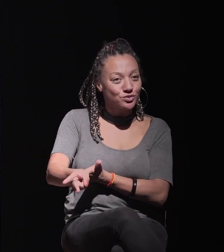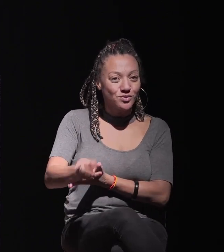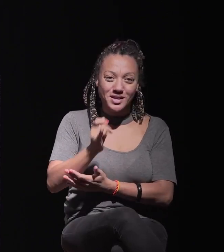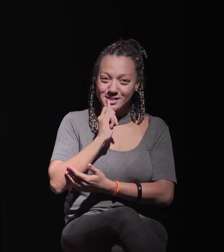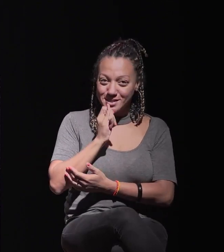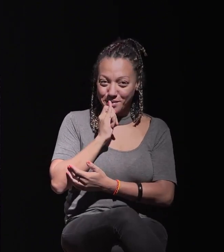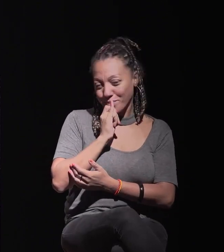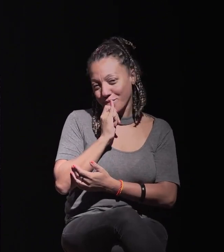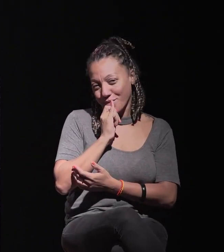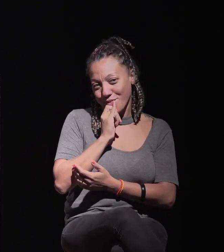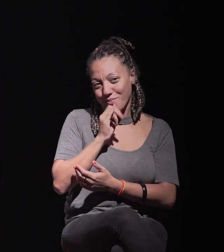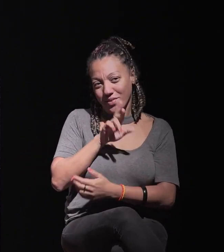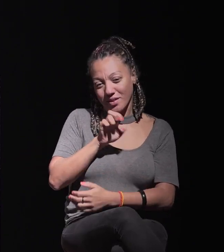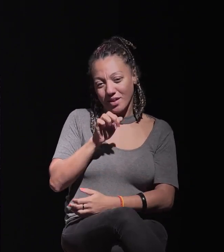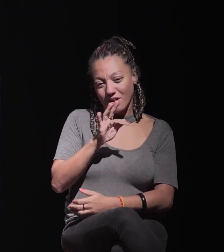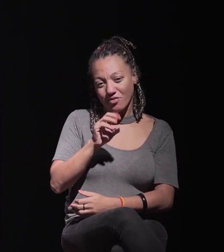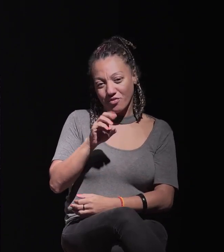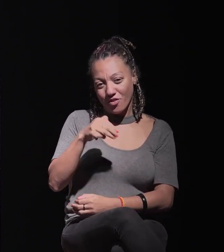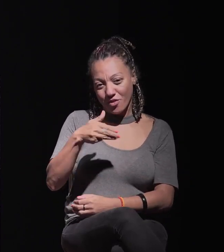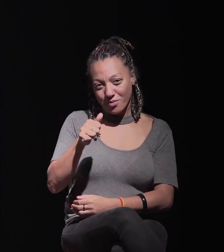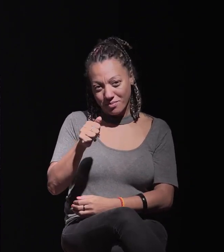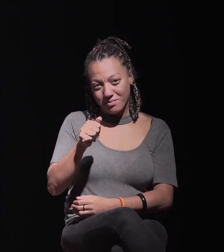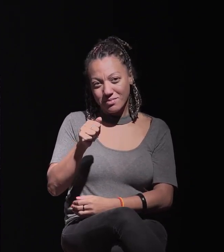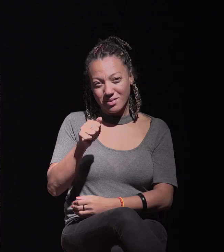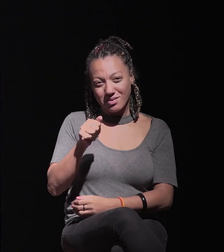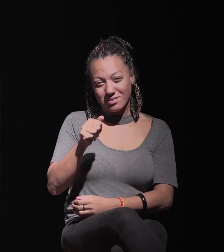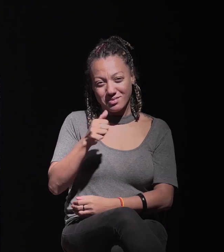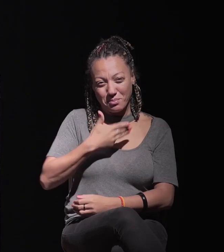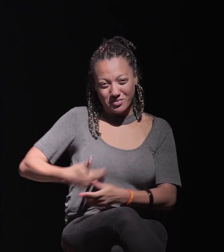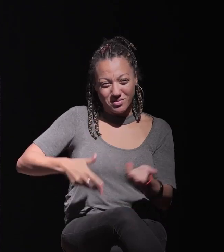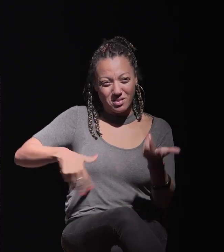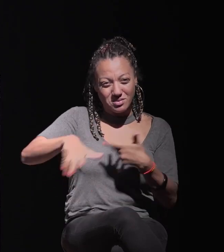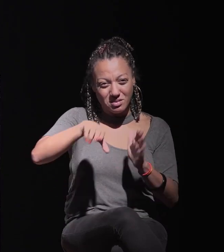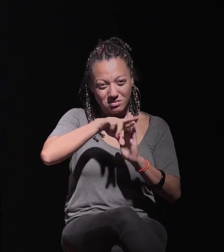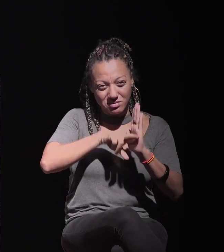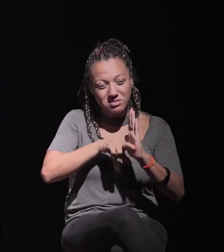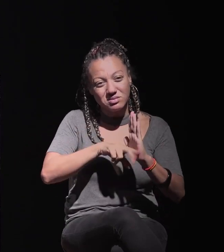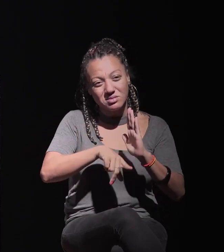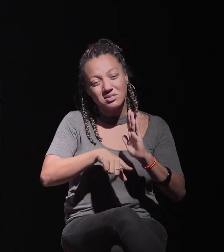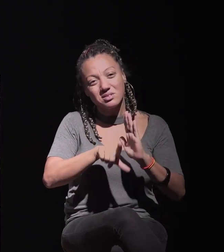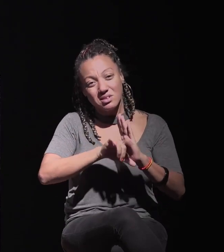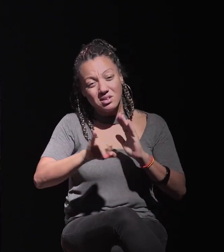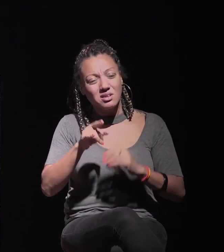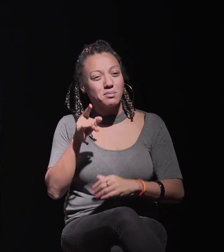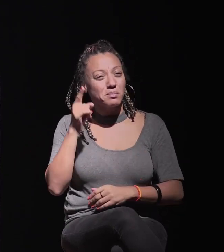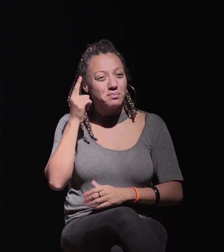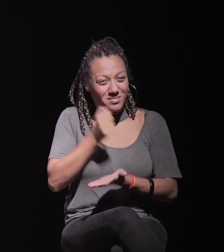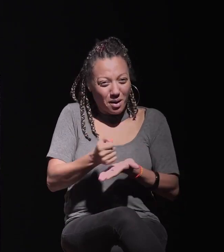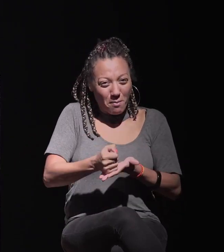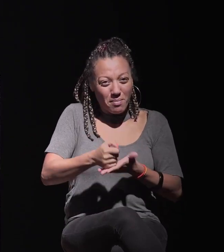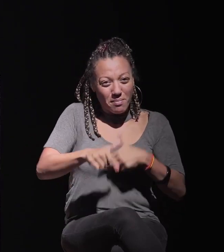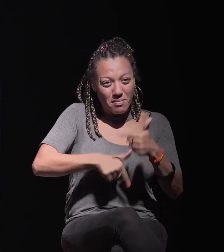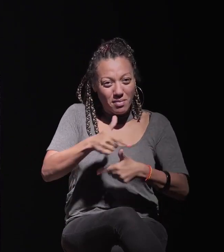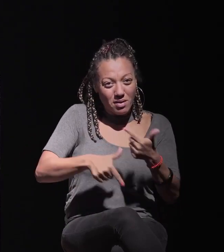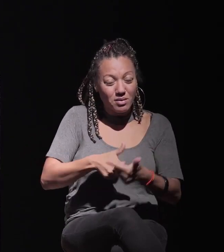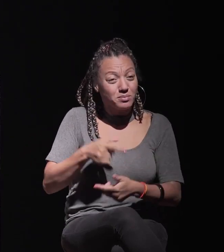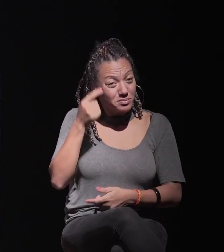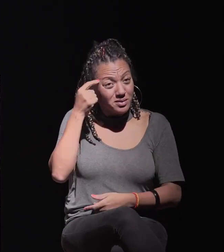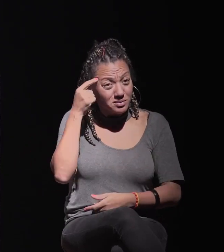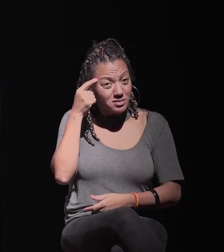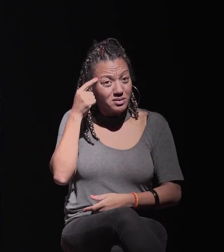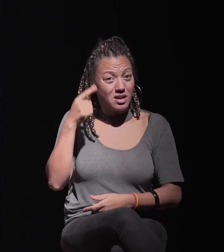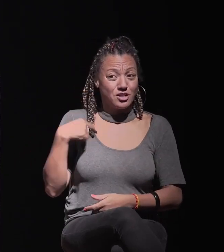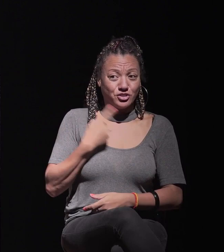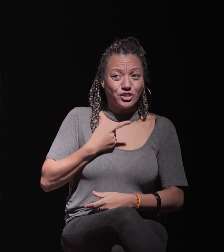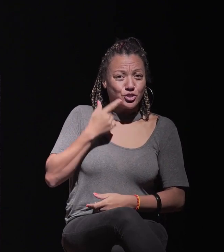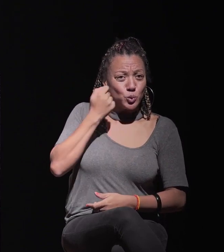Com esses argumentos, a gente percebe que eles querem impedir que o pensamento crítico seja fomentado nas escolas, que